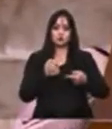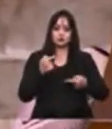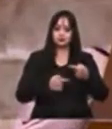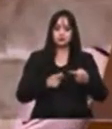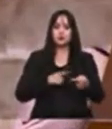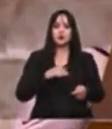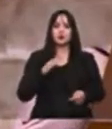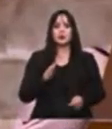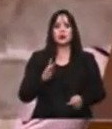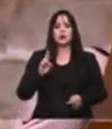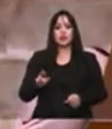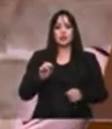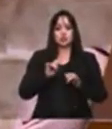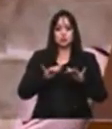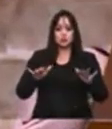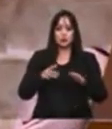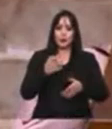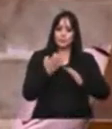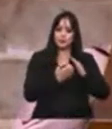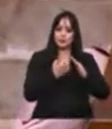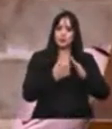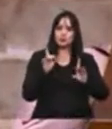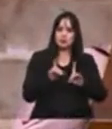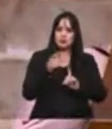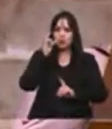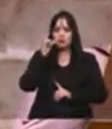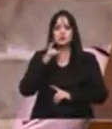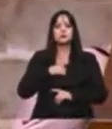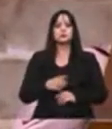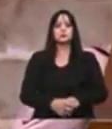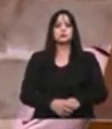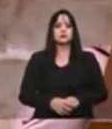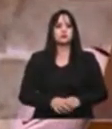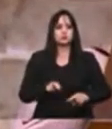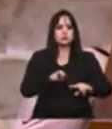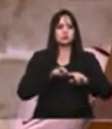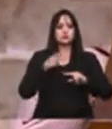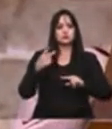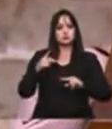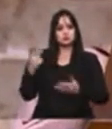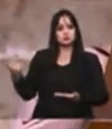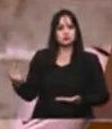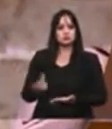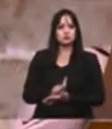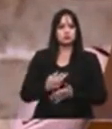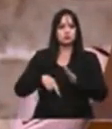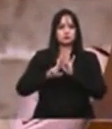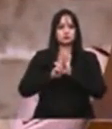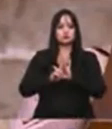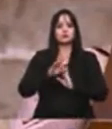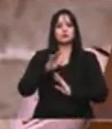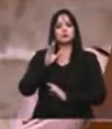desvantajoso para a BR Distribuidora atender aos interesses de Collor e dos Correios. Em razão da sua realização, o representante